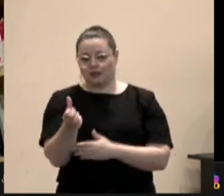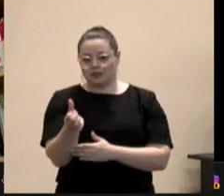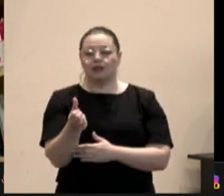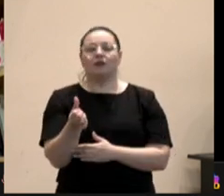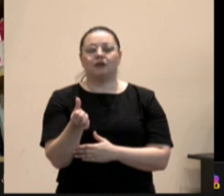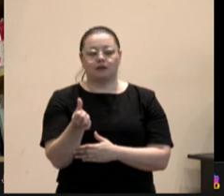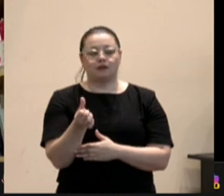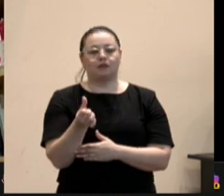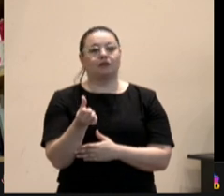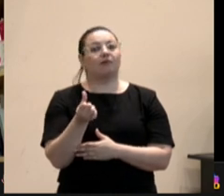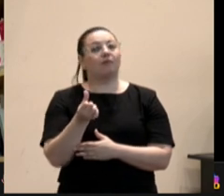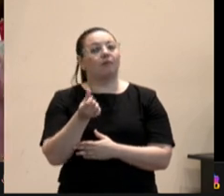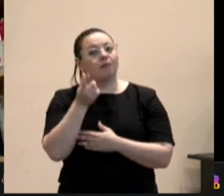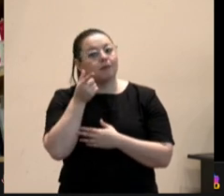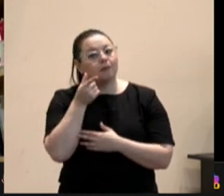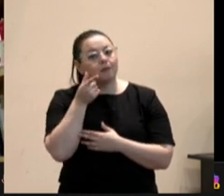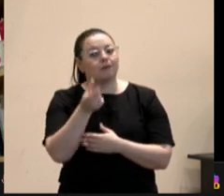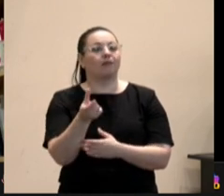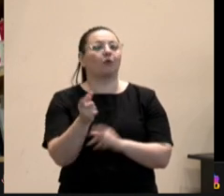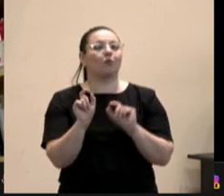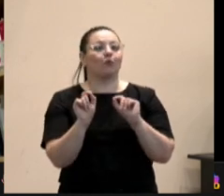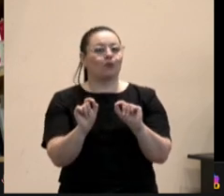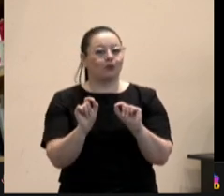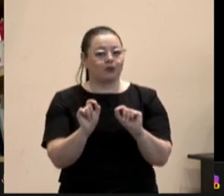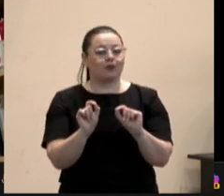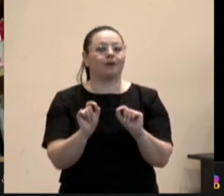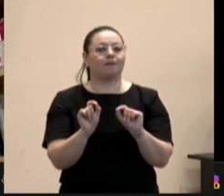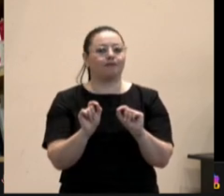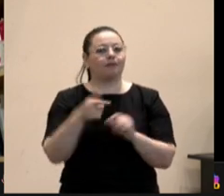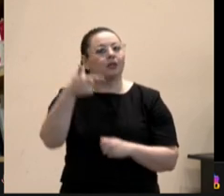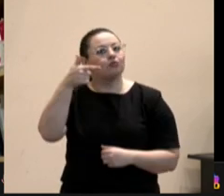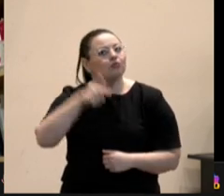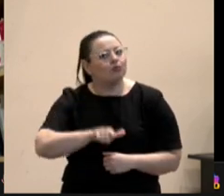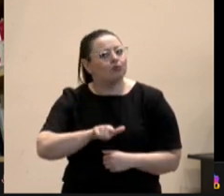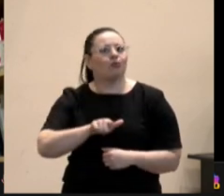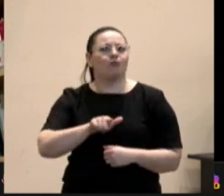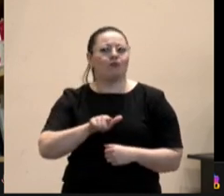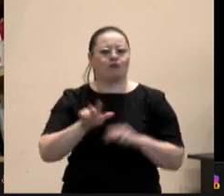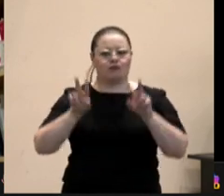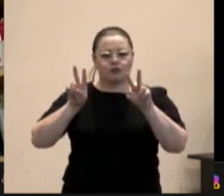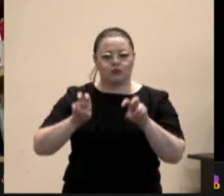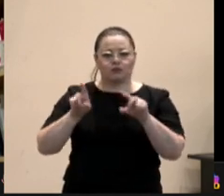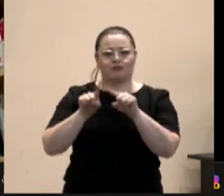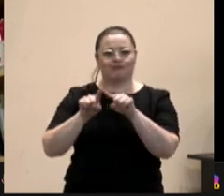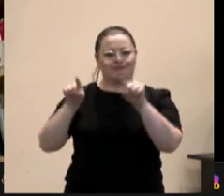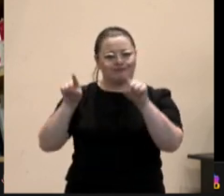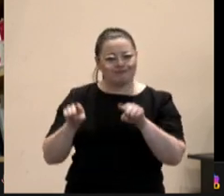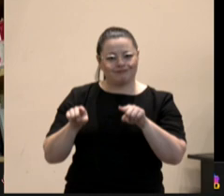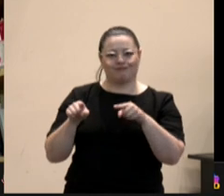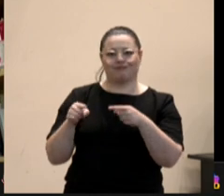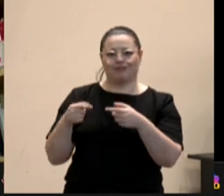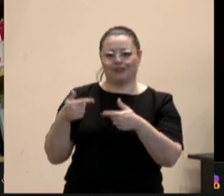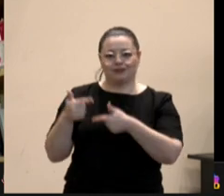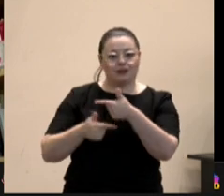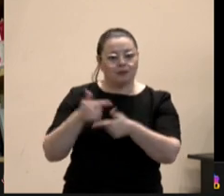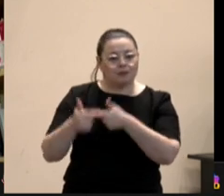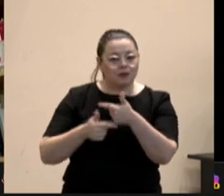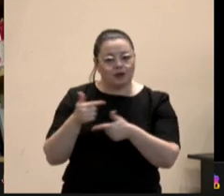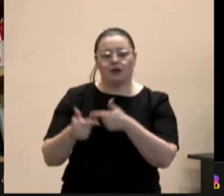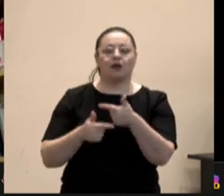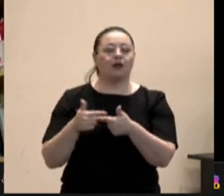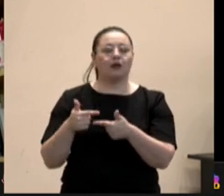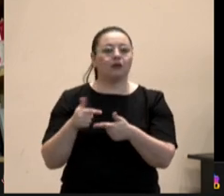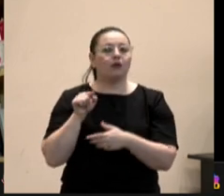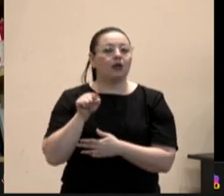que, mais uma vez, a questão dos funcionários, ela é contemplada